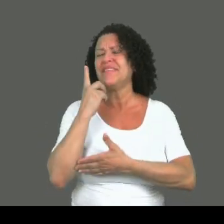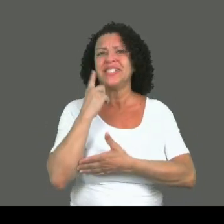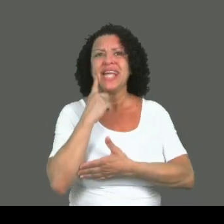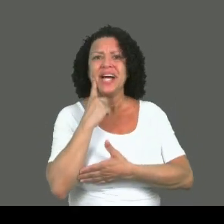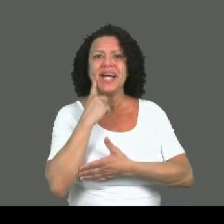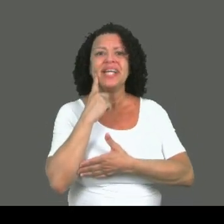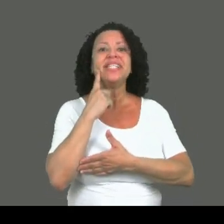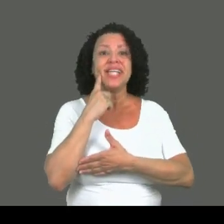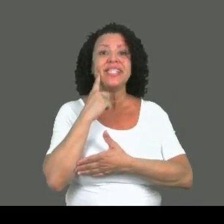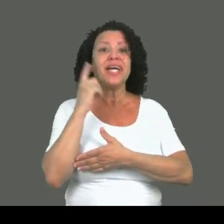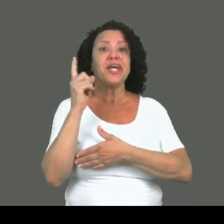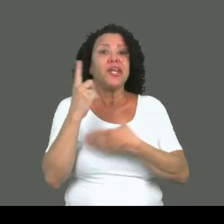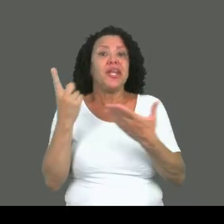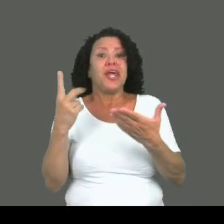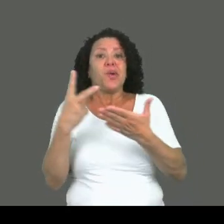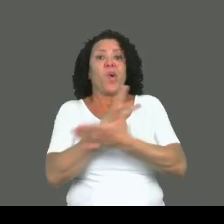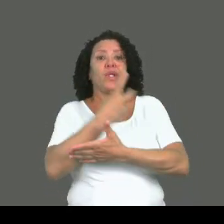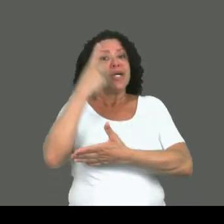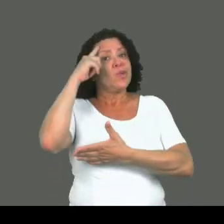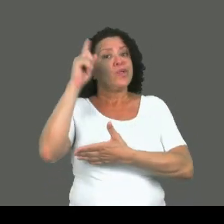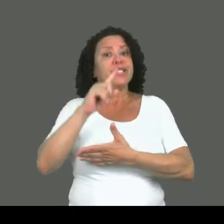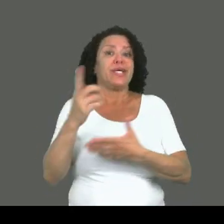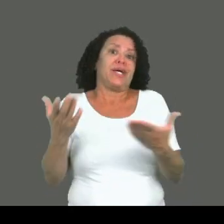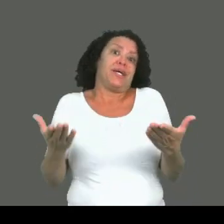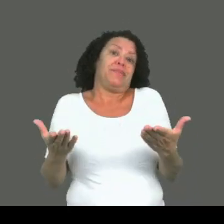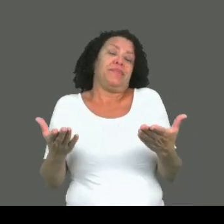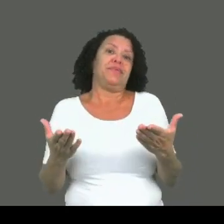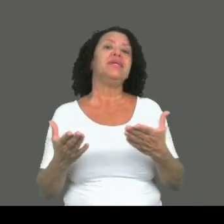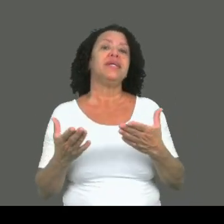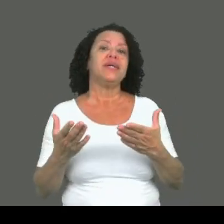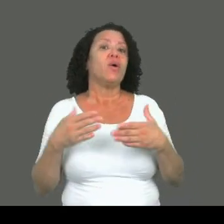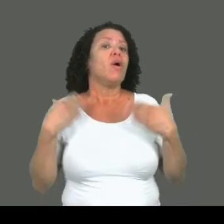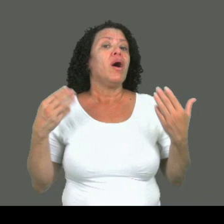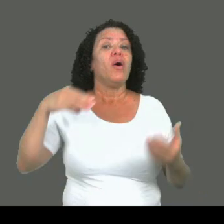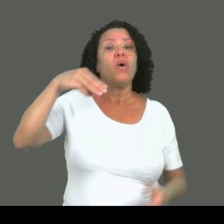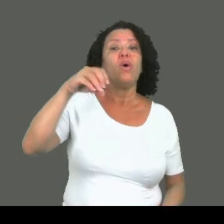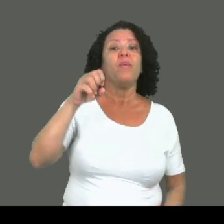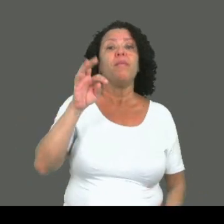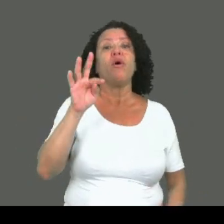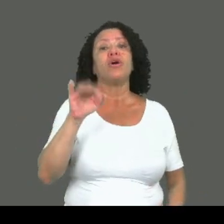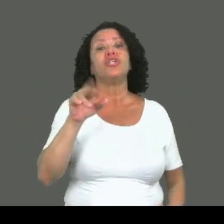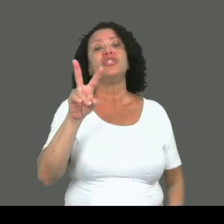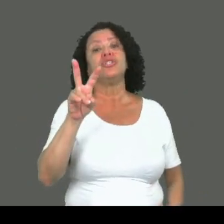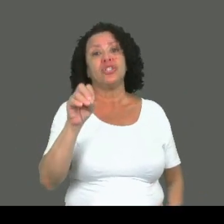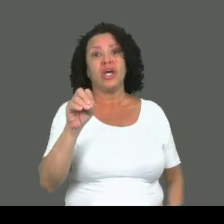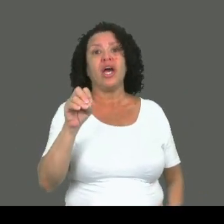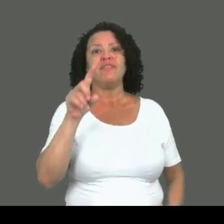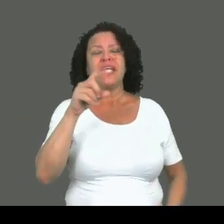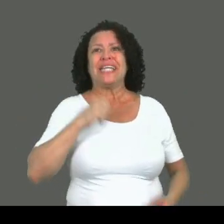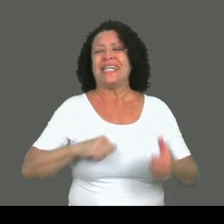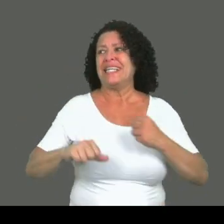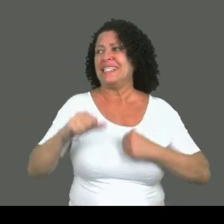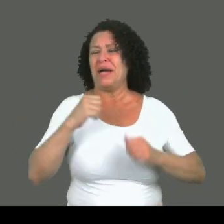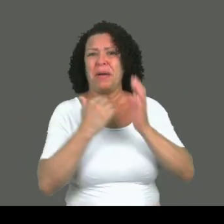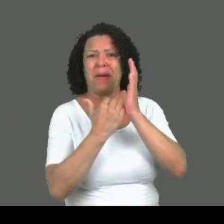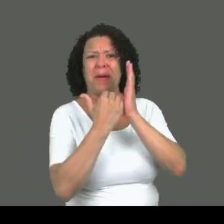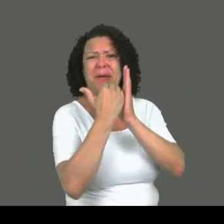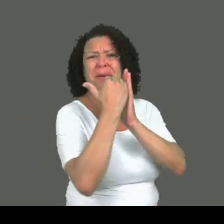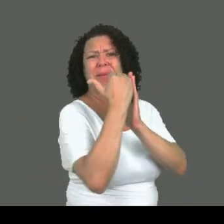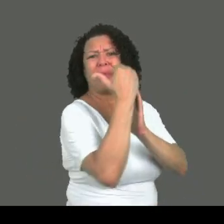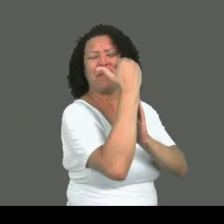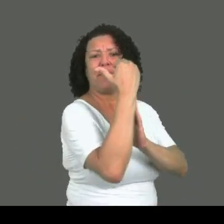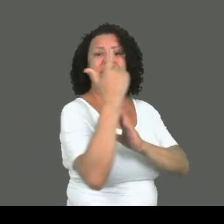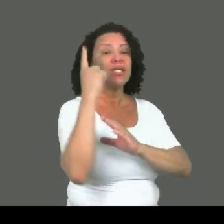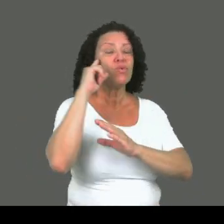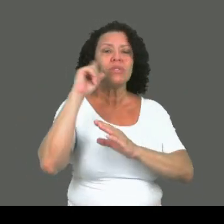mas às vezes nem sabemos sequer o motivo, né? A gente está naquele grau de ansiedade e não sabe nem explicar, quer